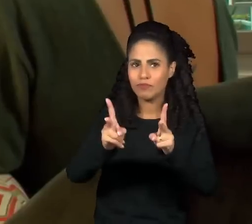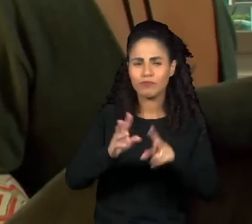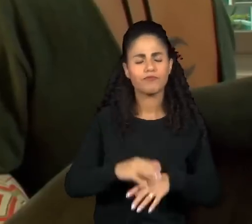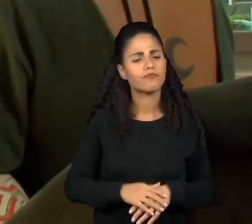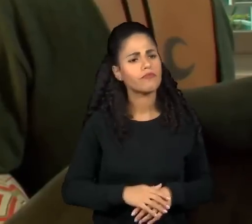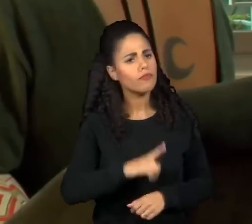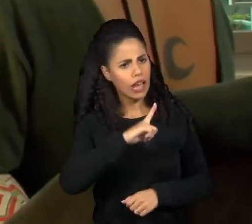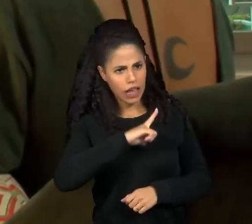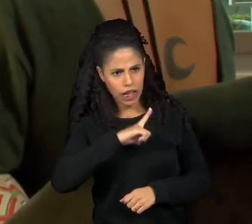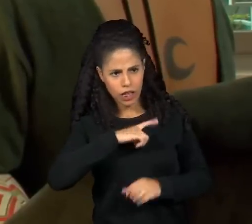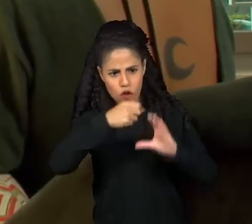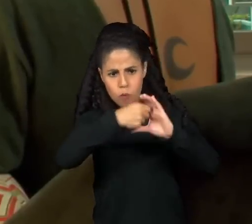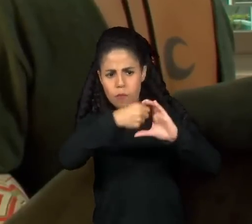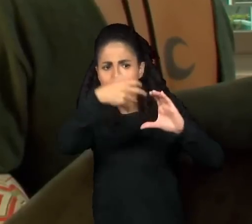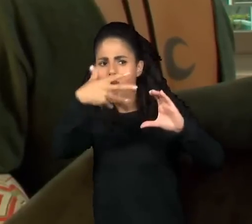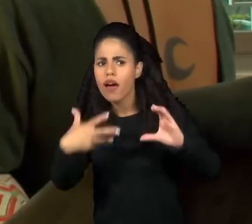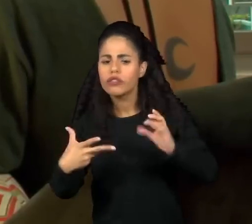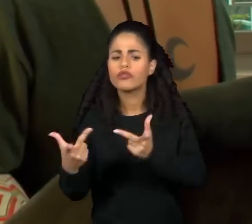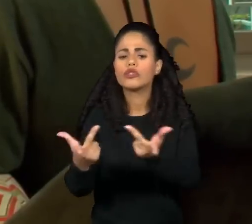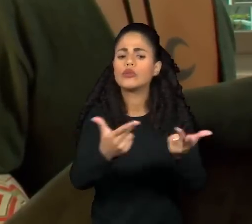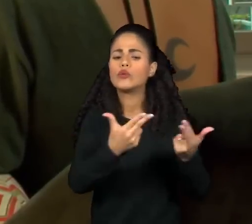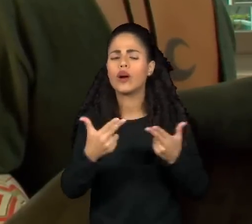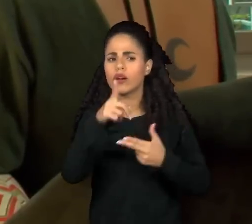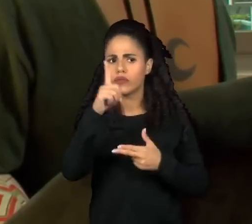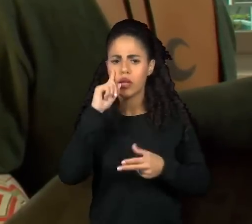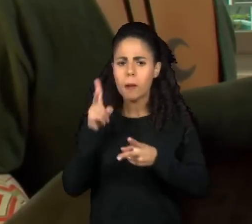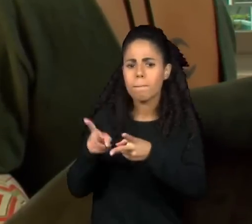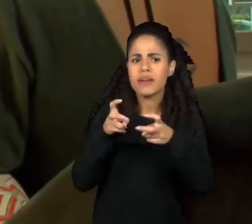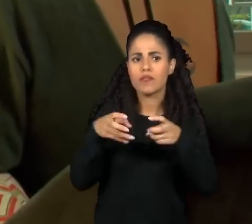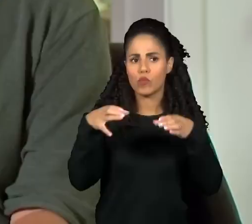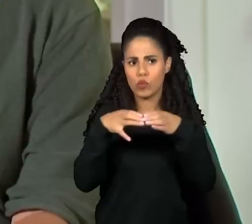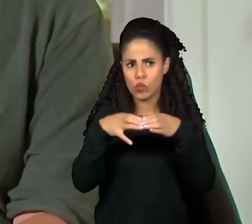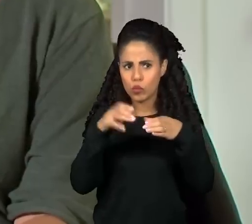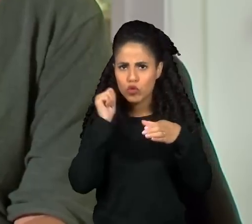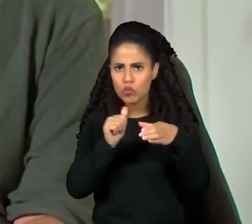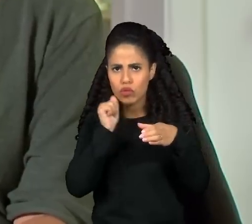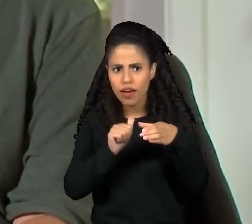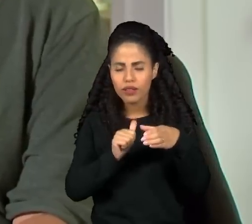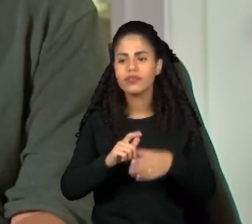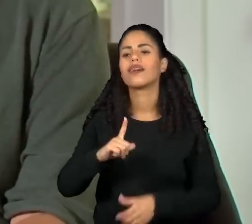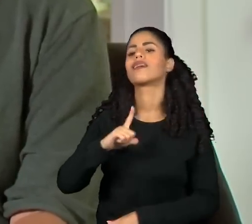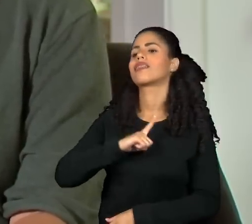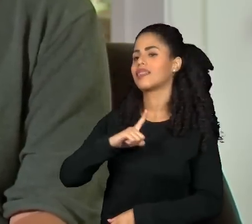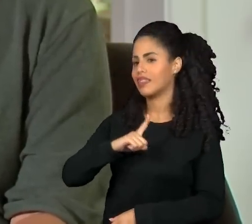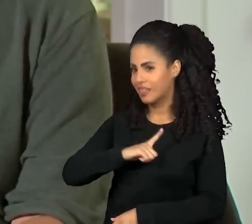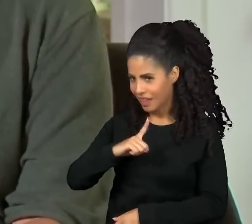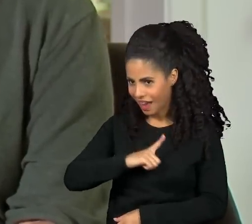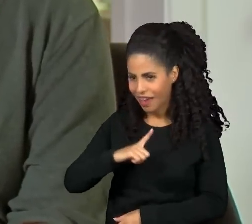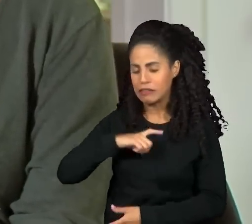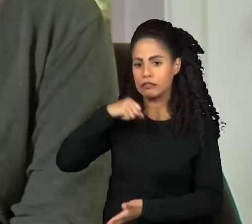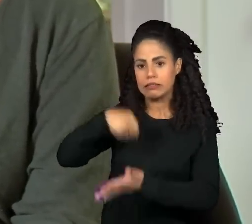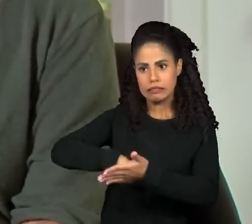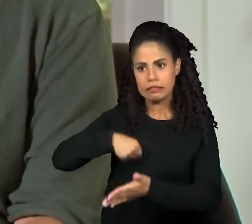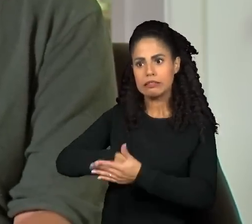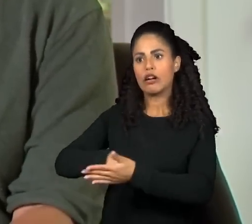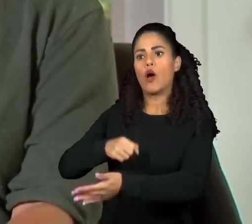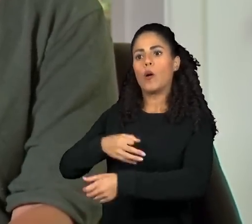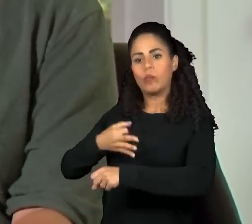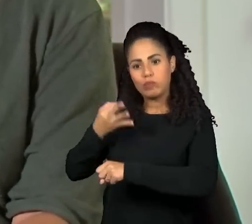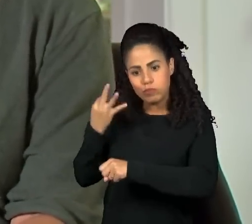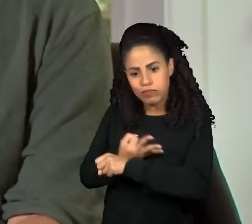Existe uma característica comum que você tenha percebido entre essas mulheres? Tem. A resiliência.